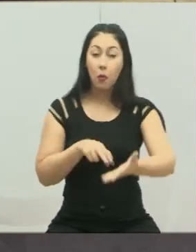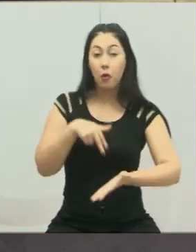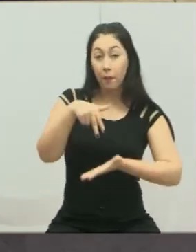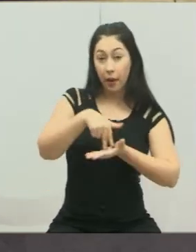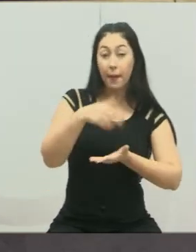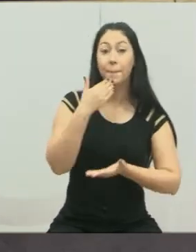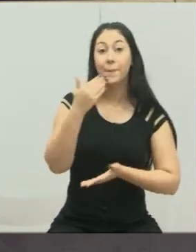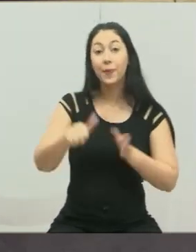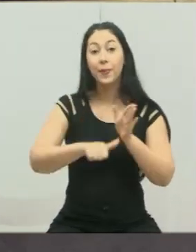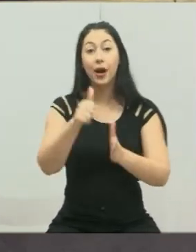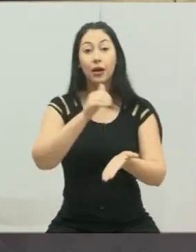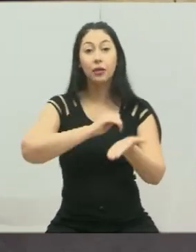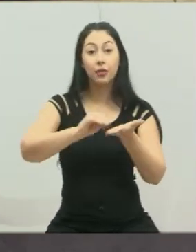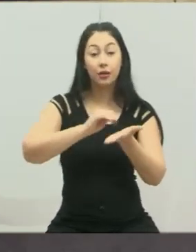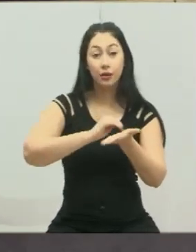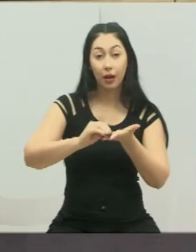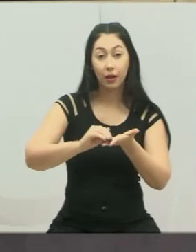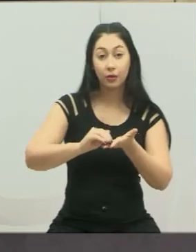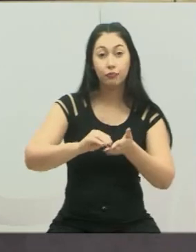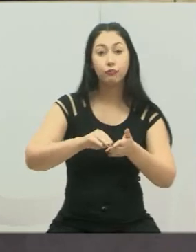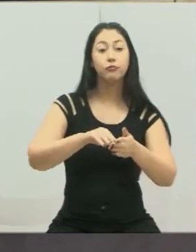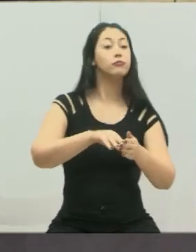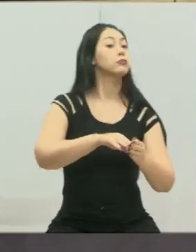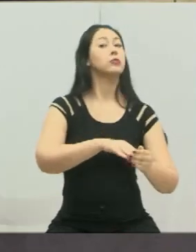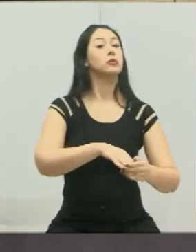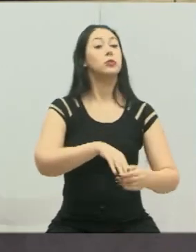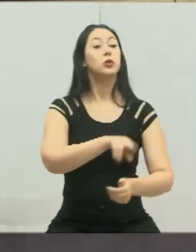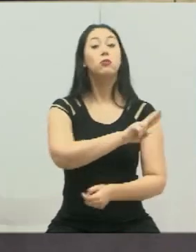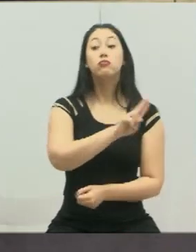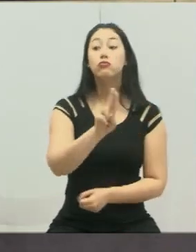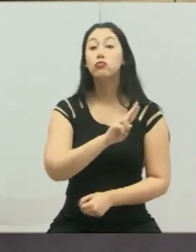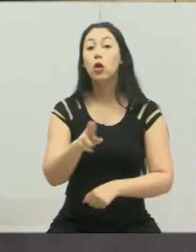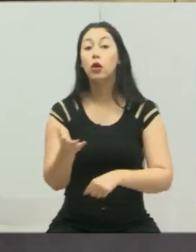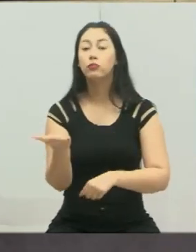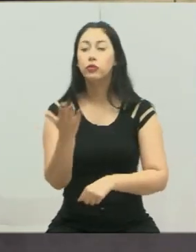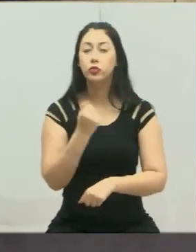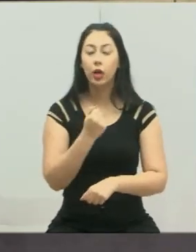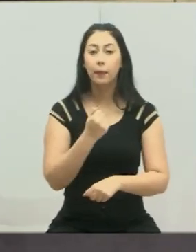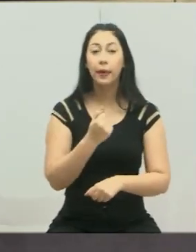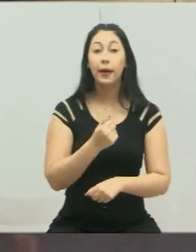Solicito ao primeiro secretário que faça a chamada dos inscritos para fazer